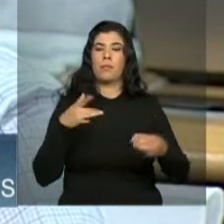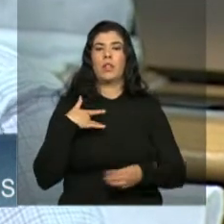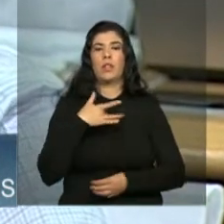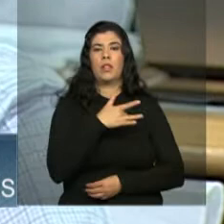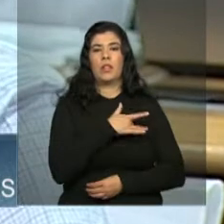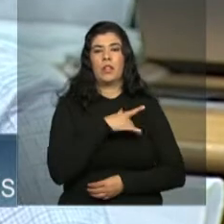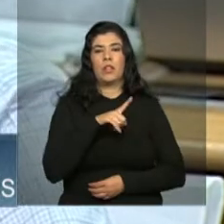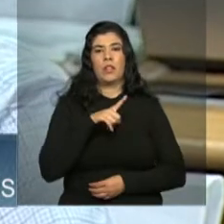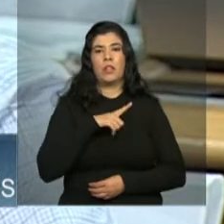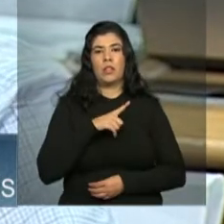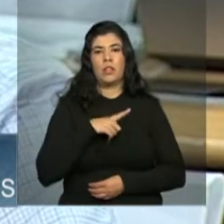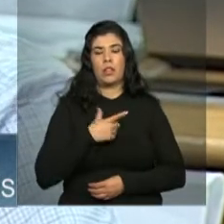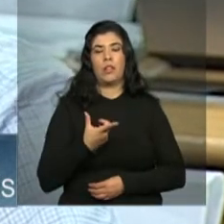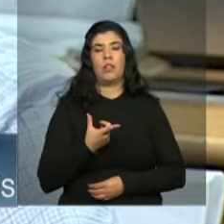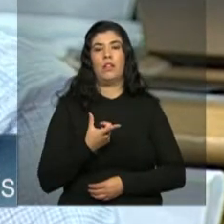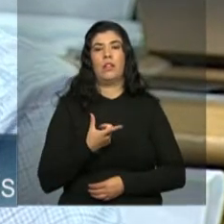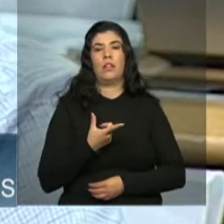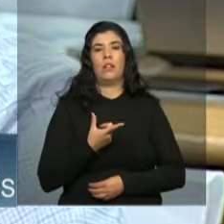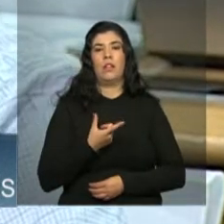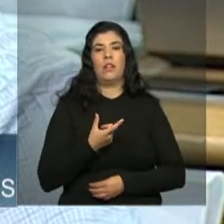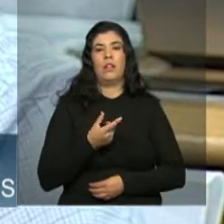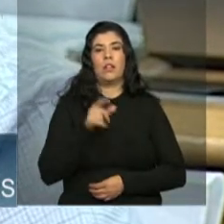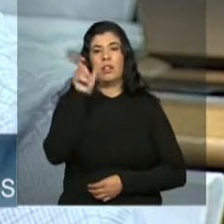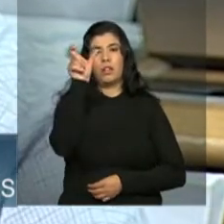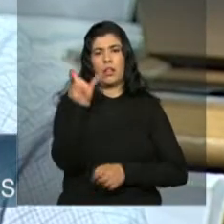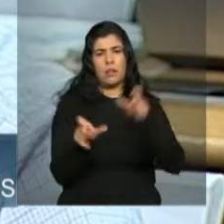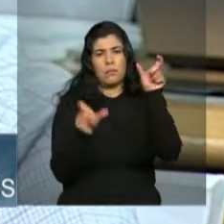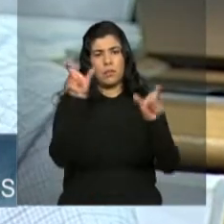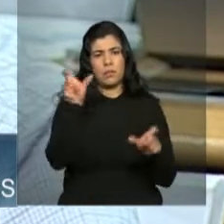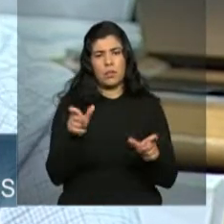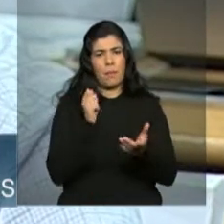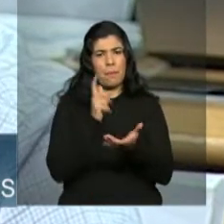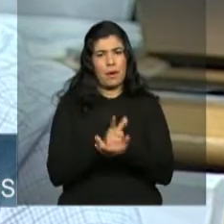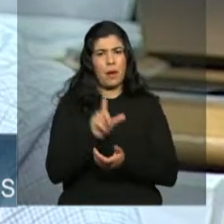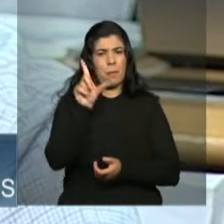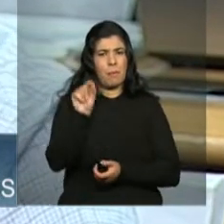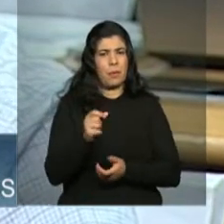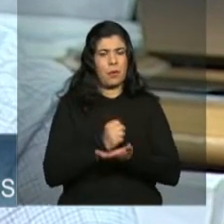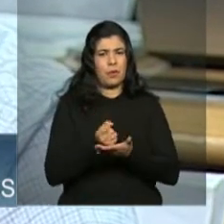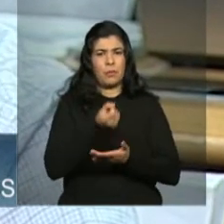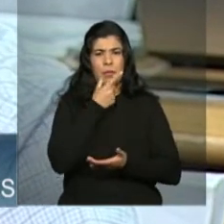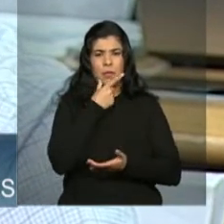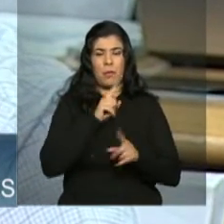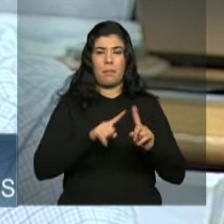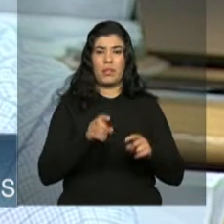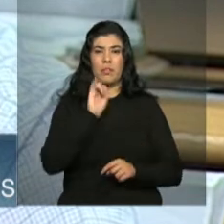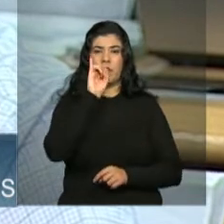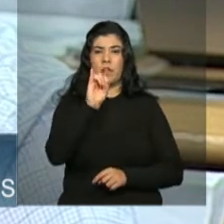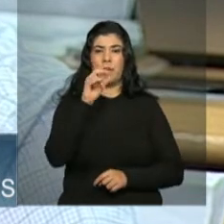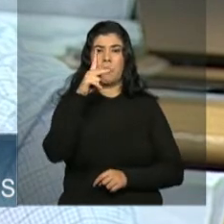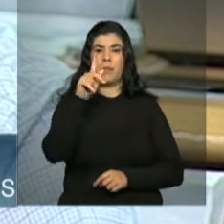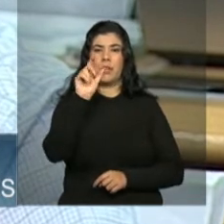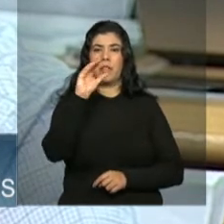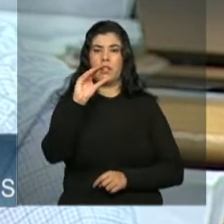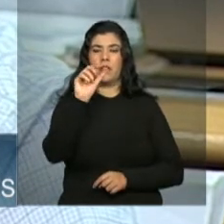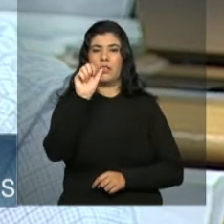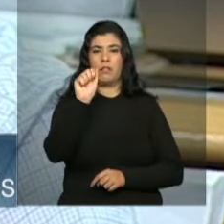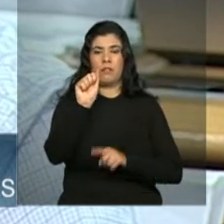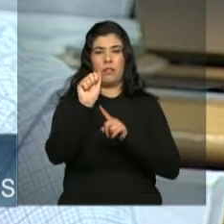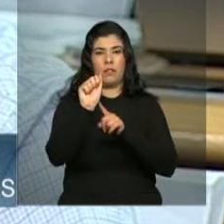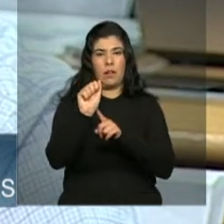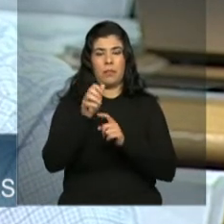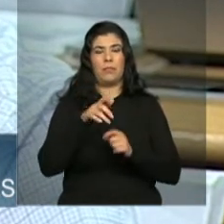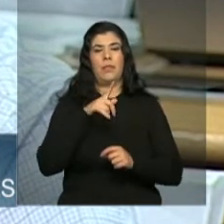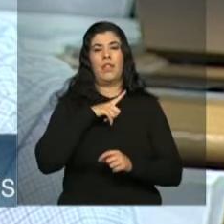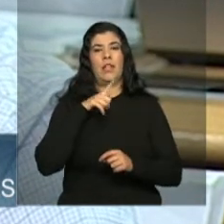desempenho desembolso menor para o consumidor mas a gente tiver aqui uma das medidas é IPCA a outra é envolve